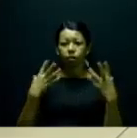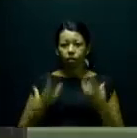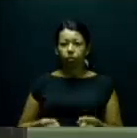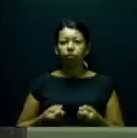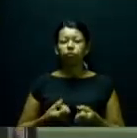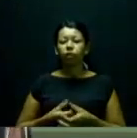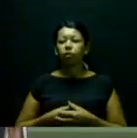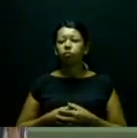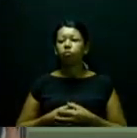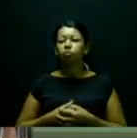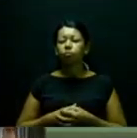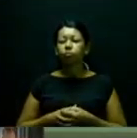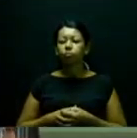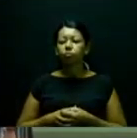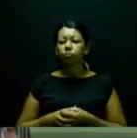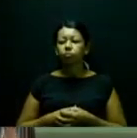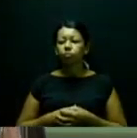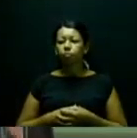Aprovado.